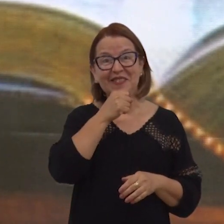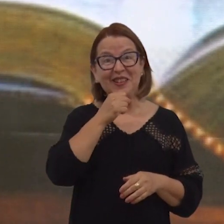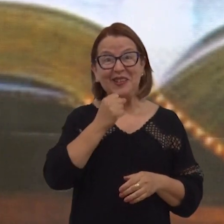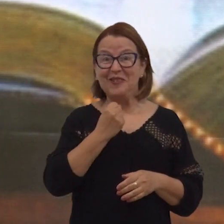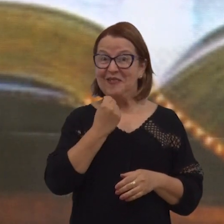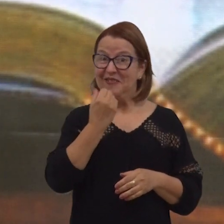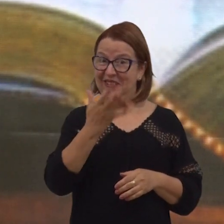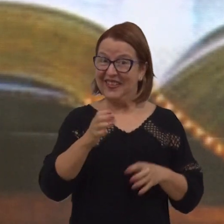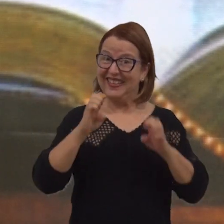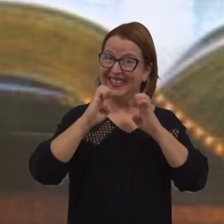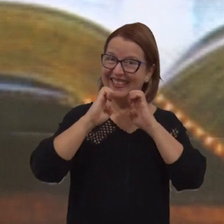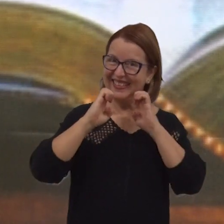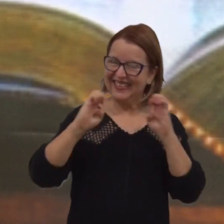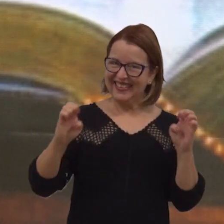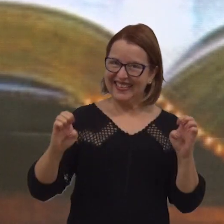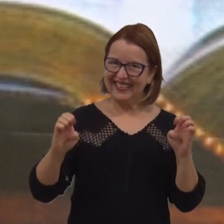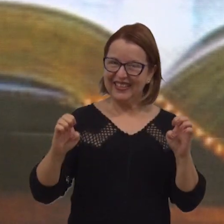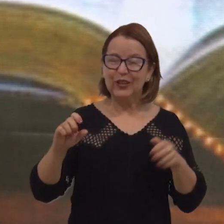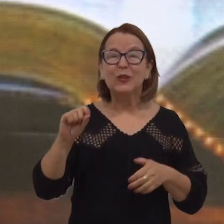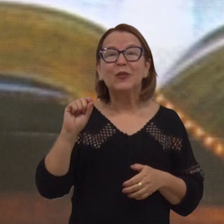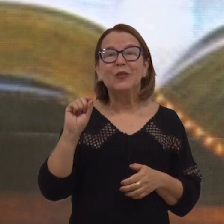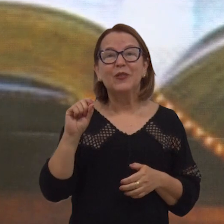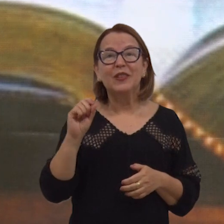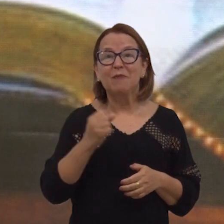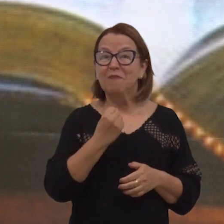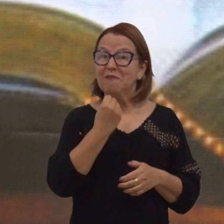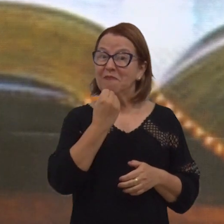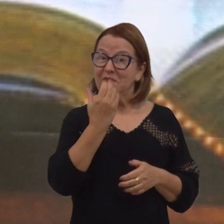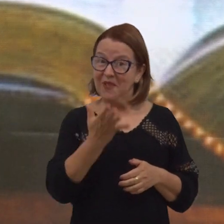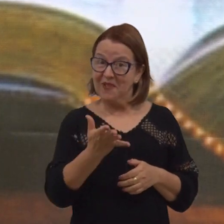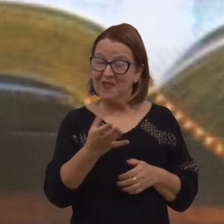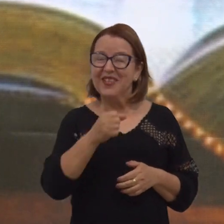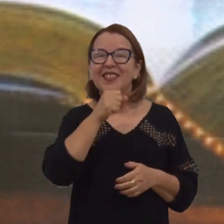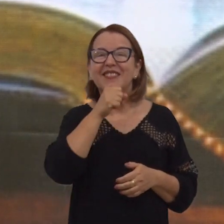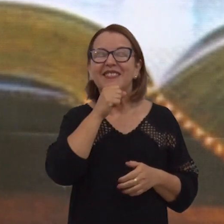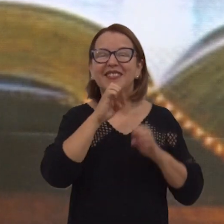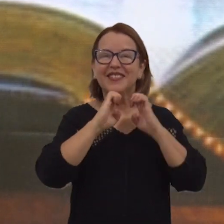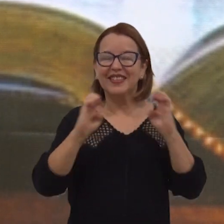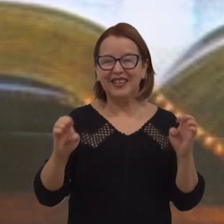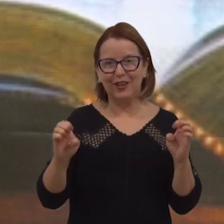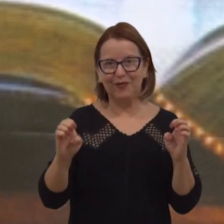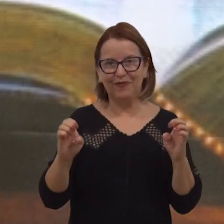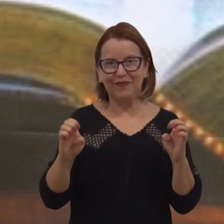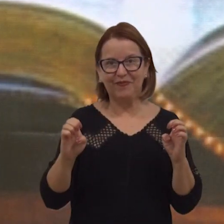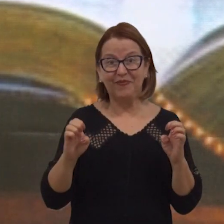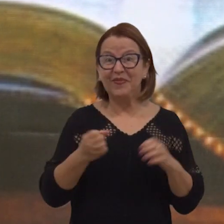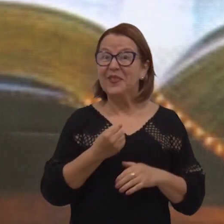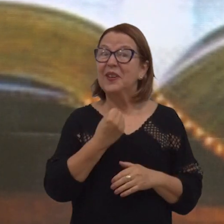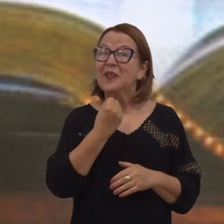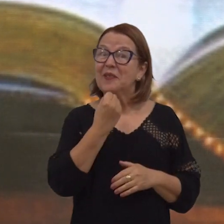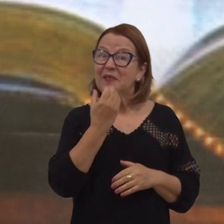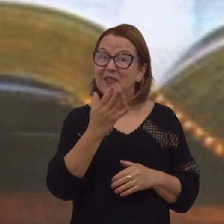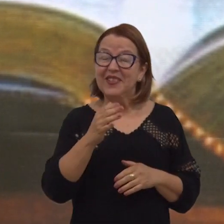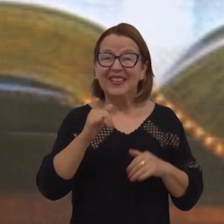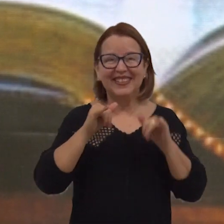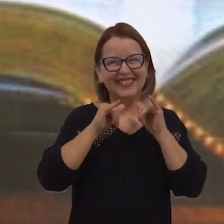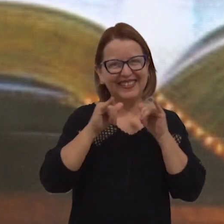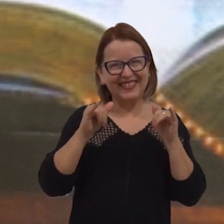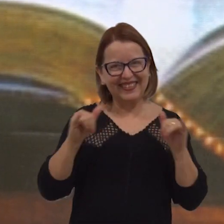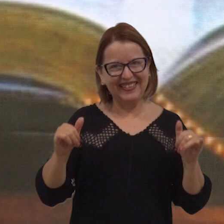bom evangelho. O que é o bom e velho evangelho? O evangelho é a boa